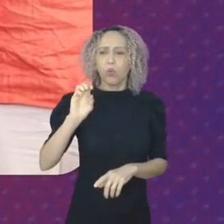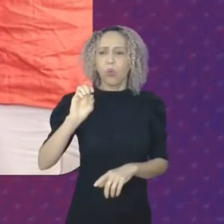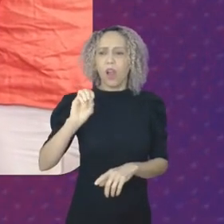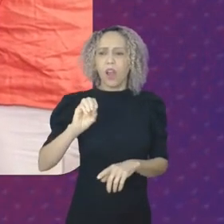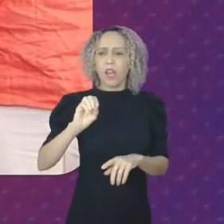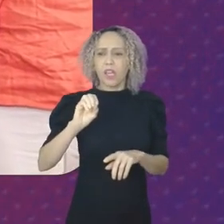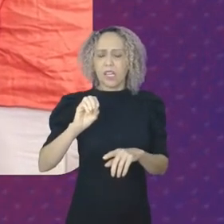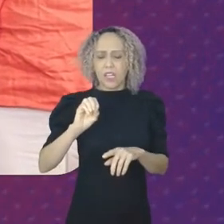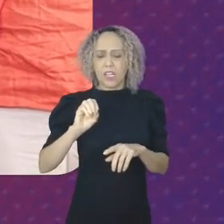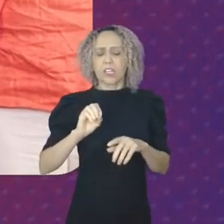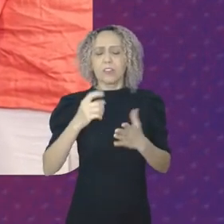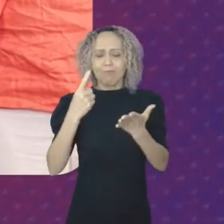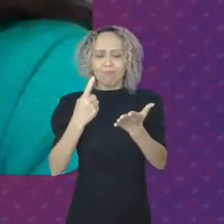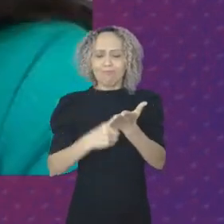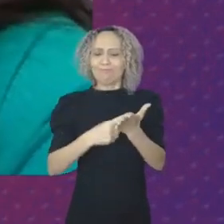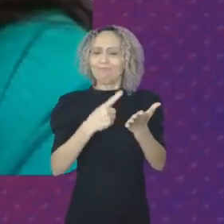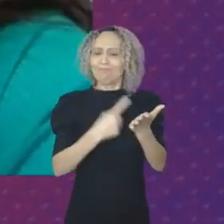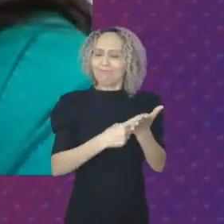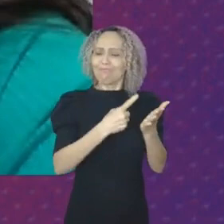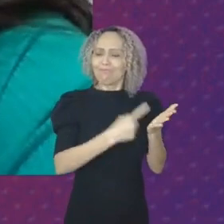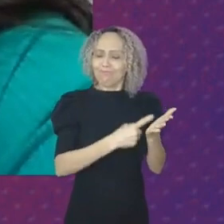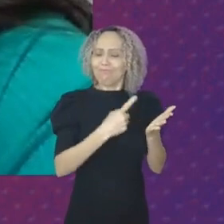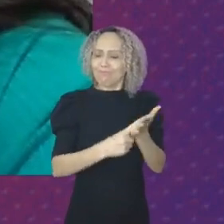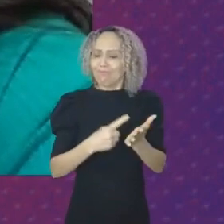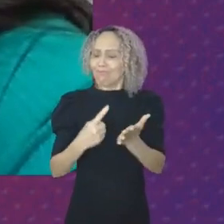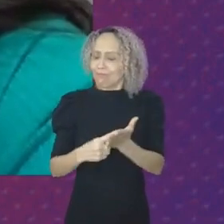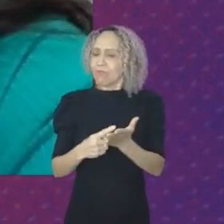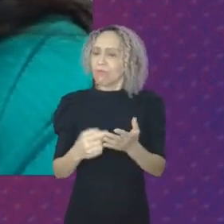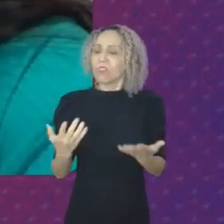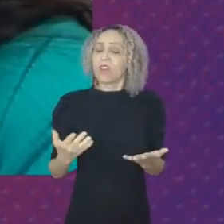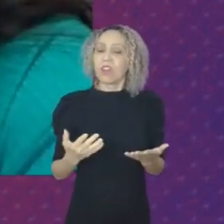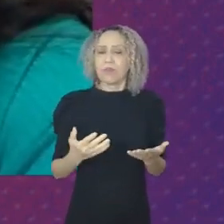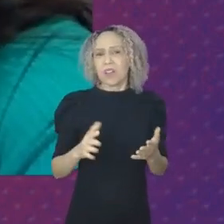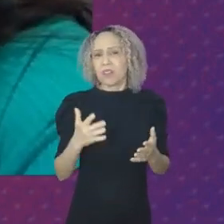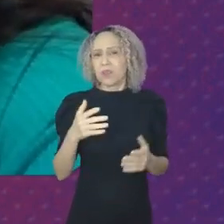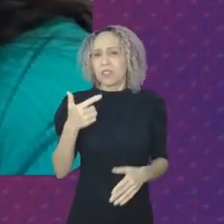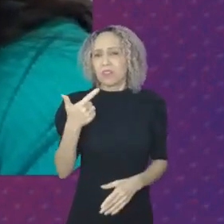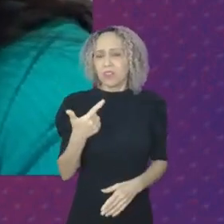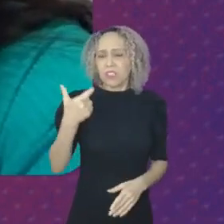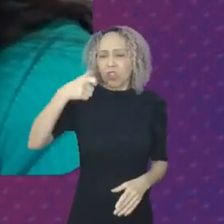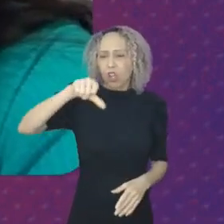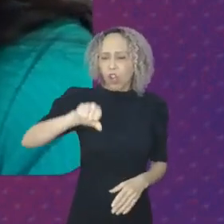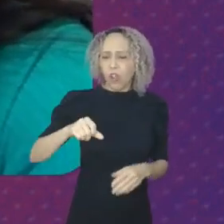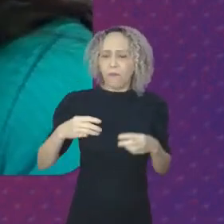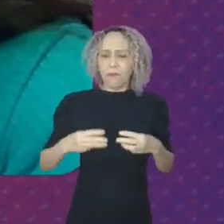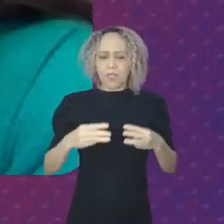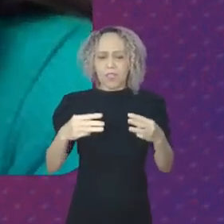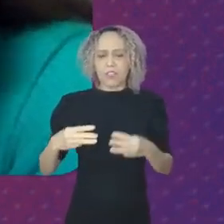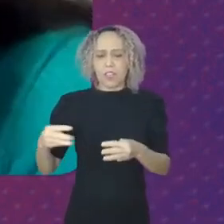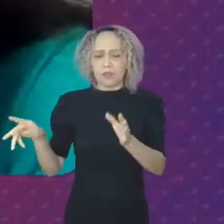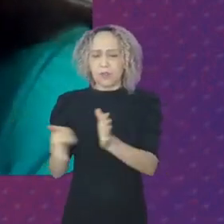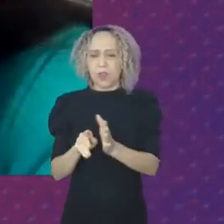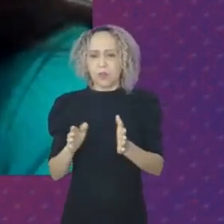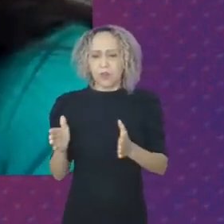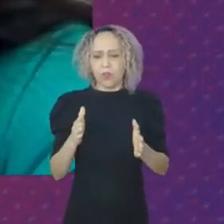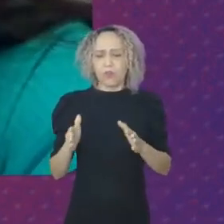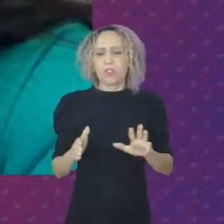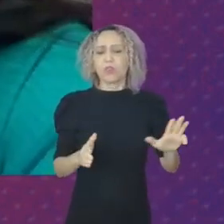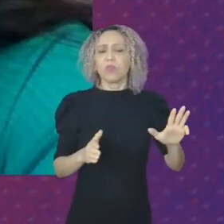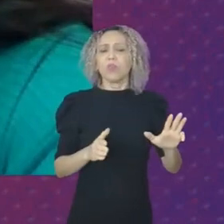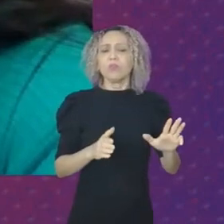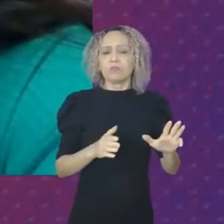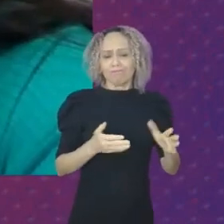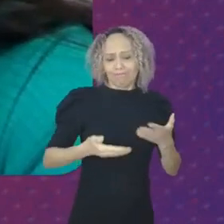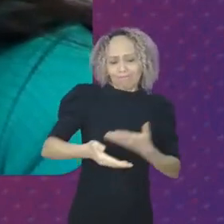ações pactuadas com pelo menos 29 ministérios do governo Lula, ações voltadas aí para todas as